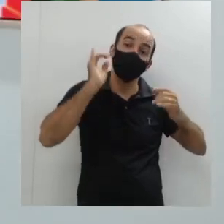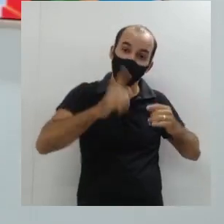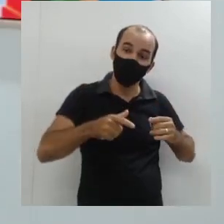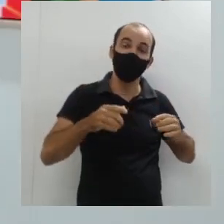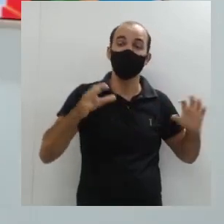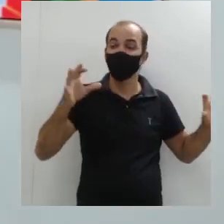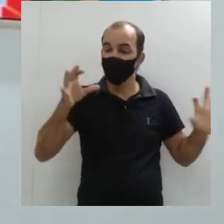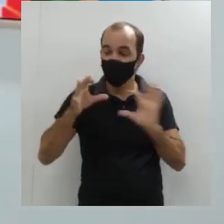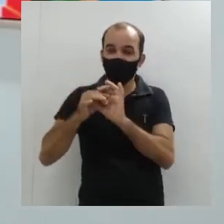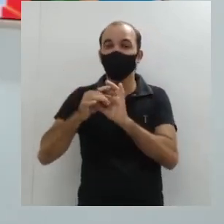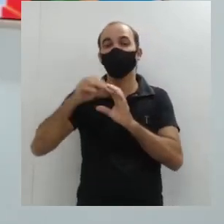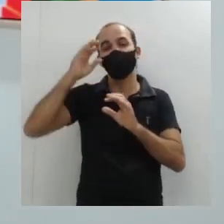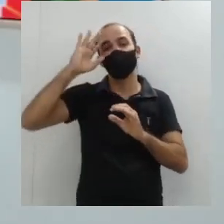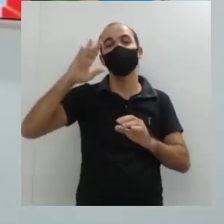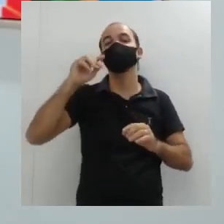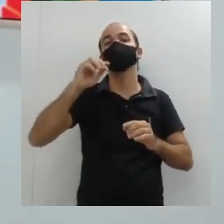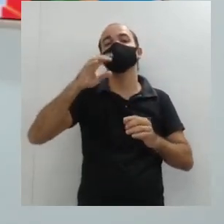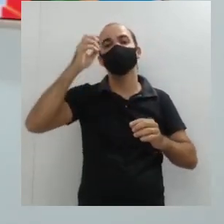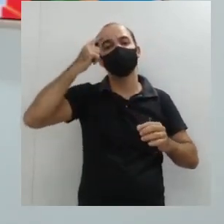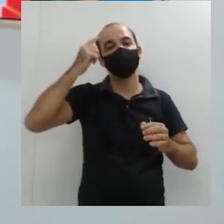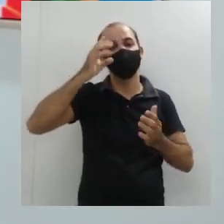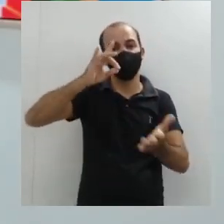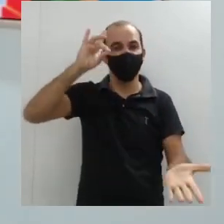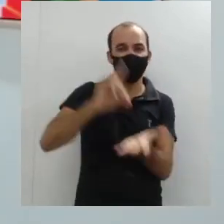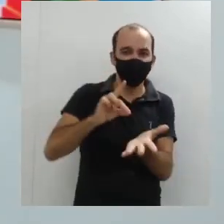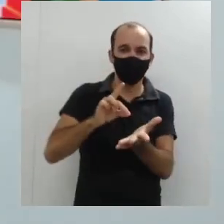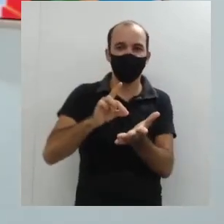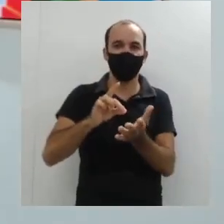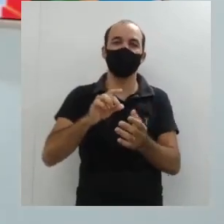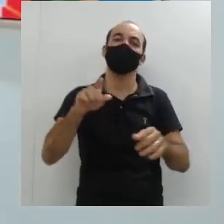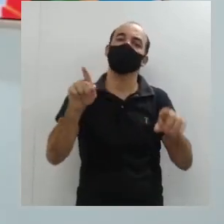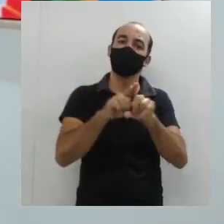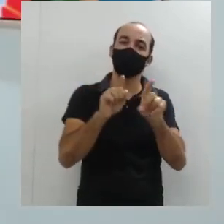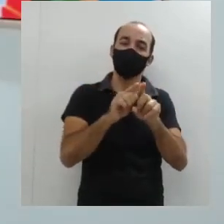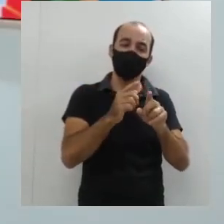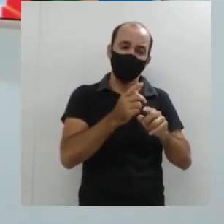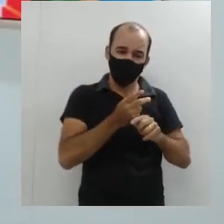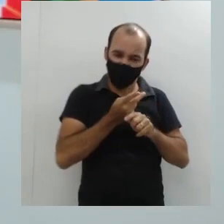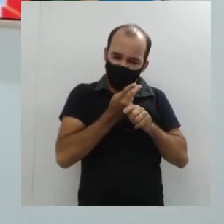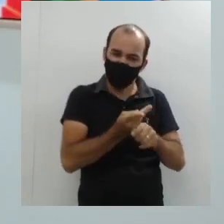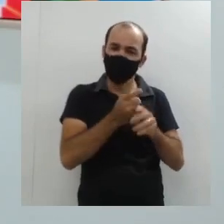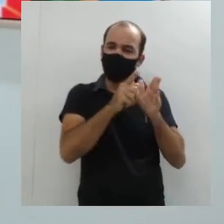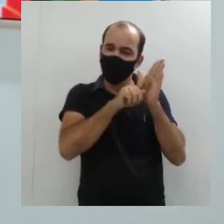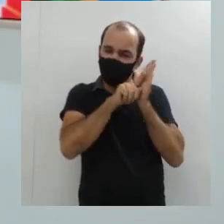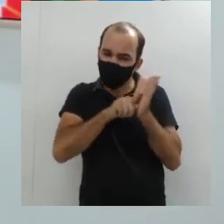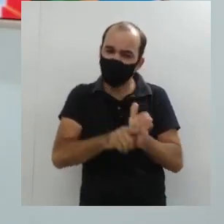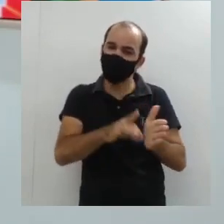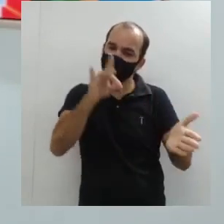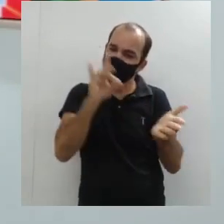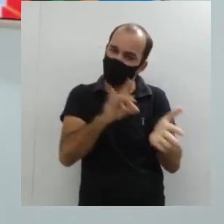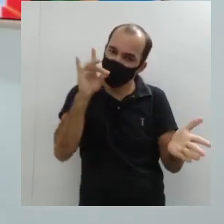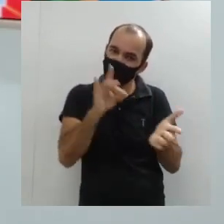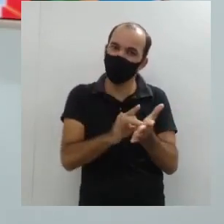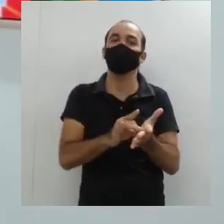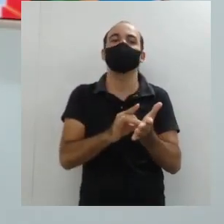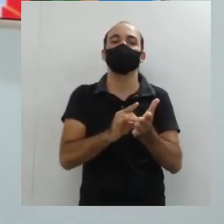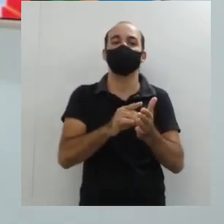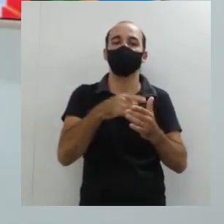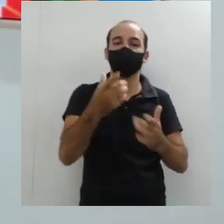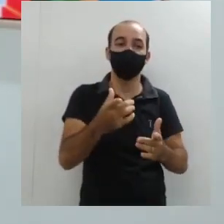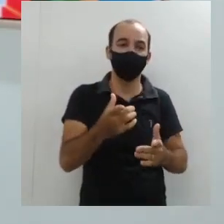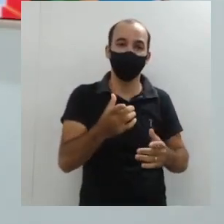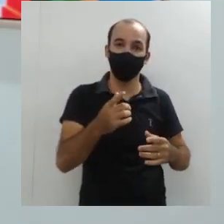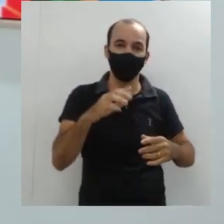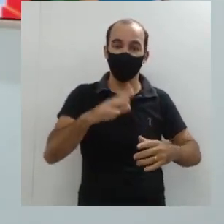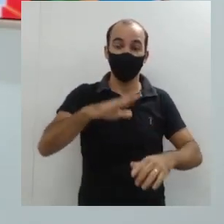a verdade, né? Ou a procura dessa verdade. Não que nós a tenhamos como uma posse